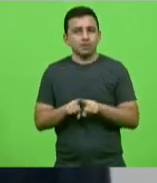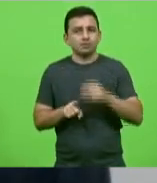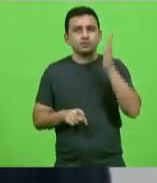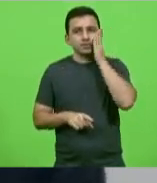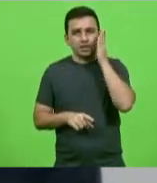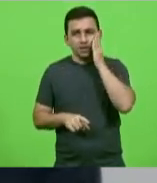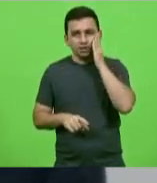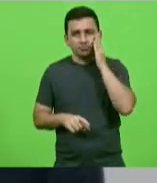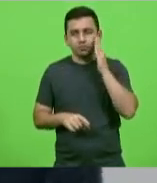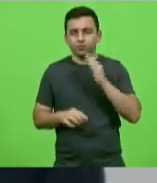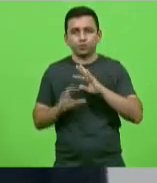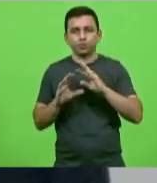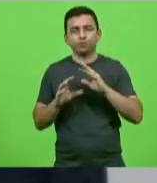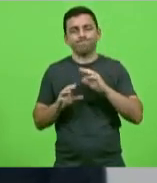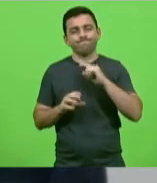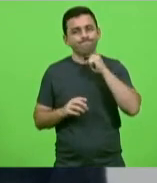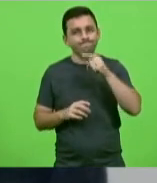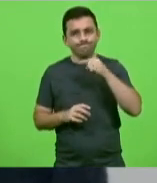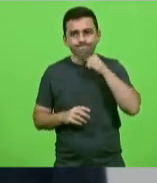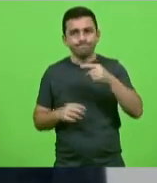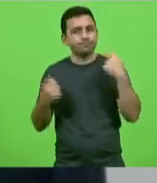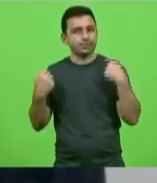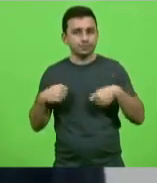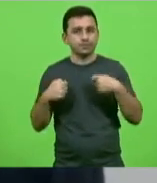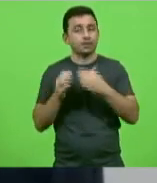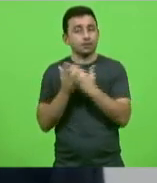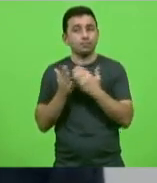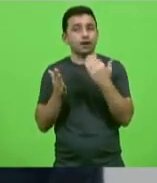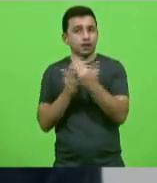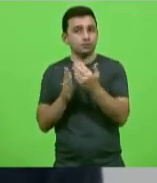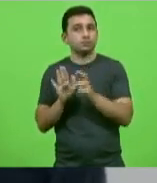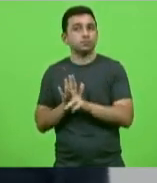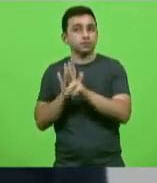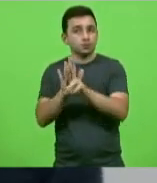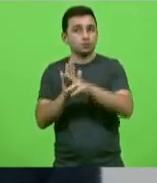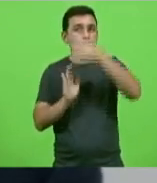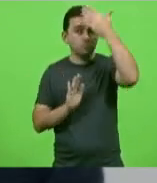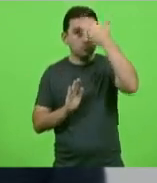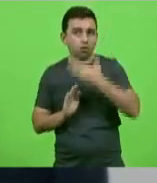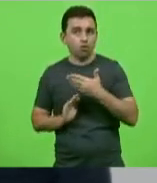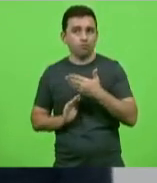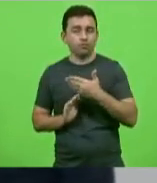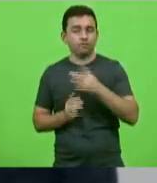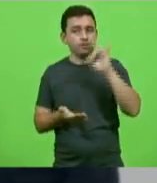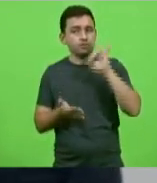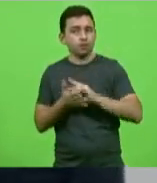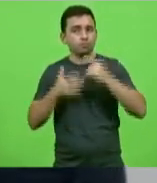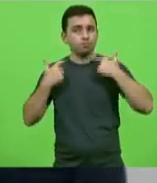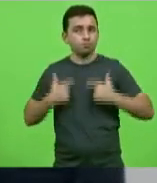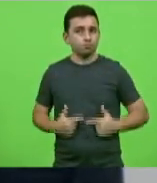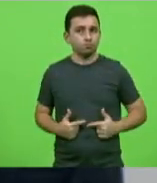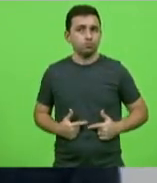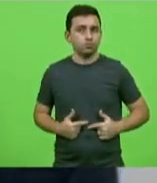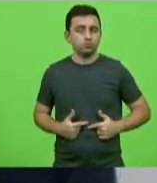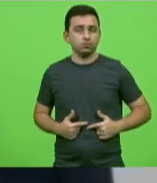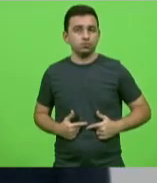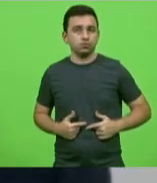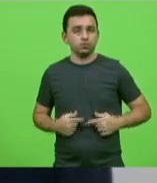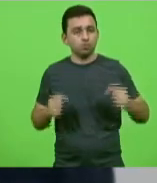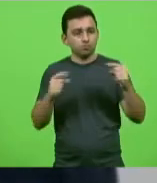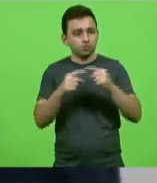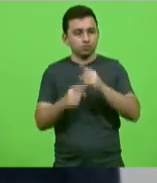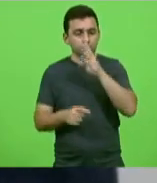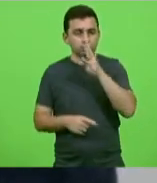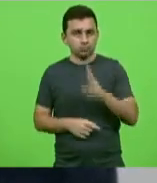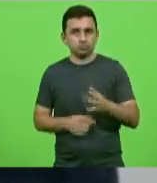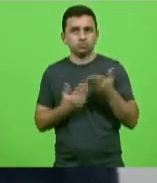isso não é suficiente. Necessário que se abasteça a representação com provas idôneas a respeito das acusações